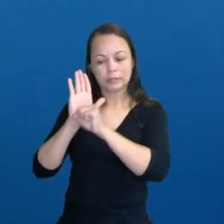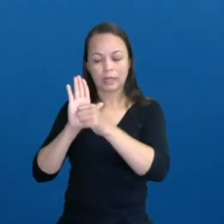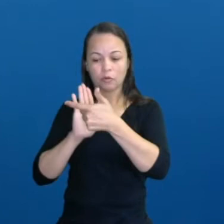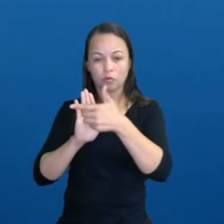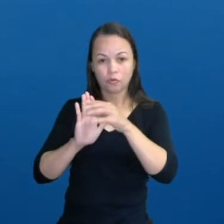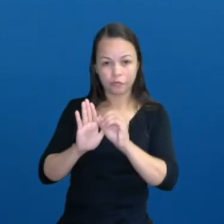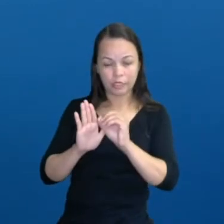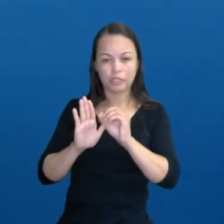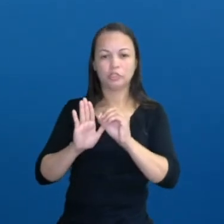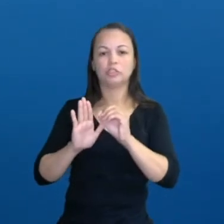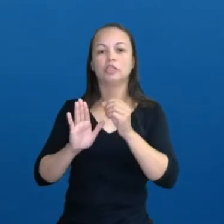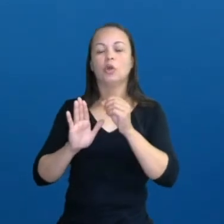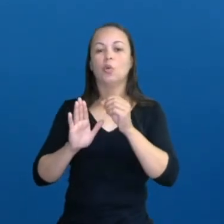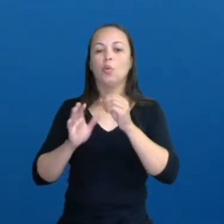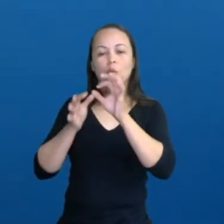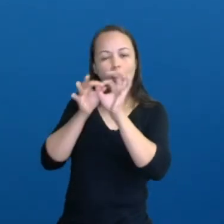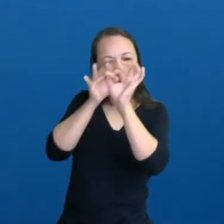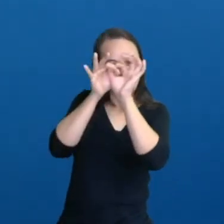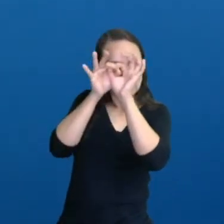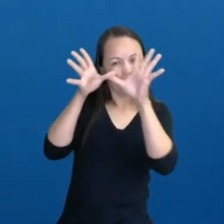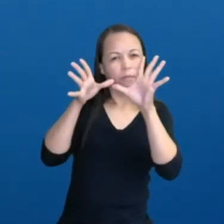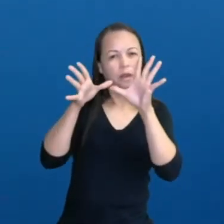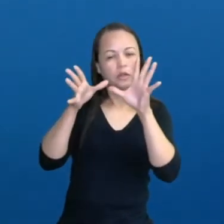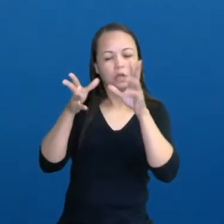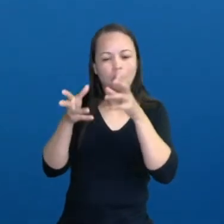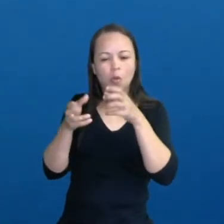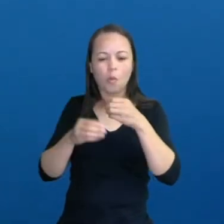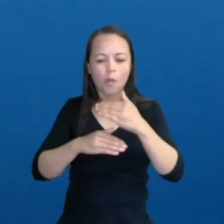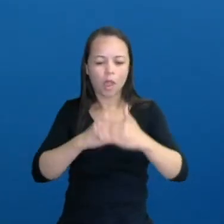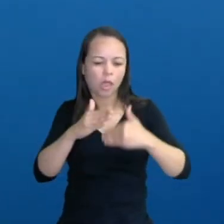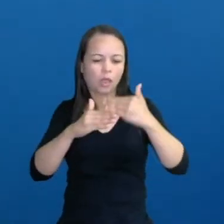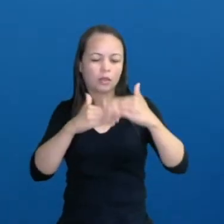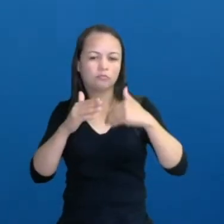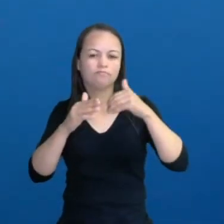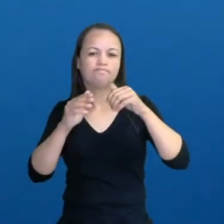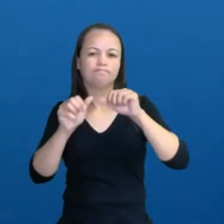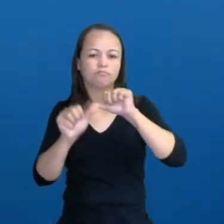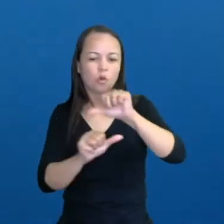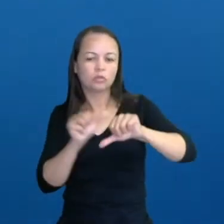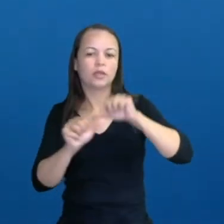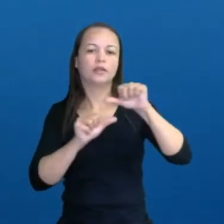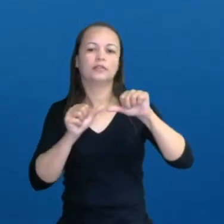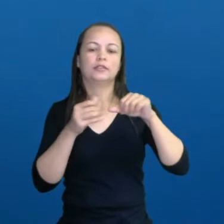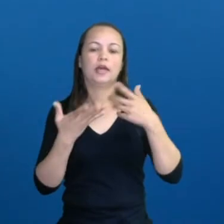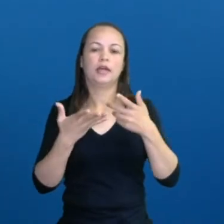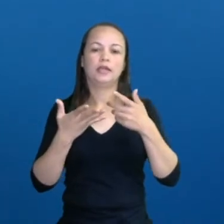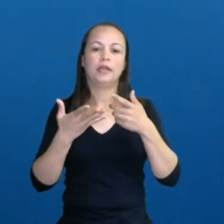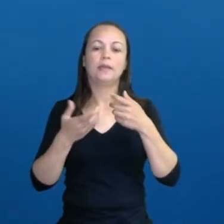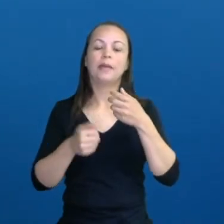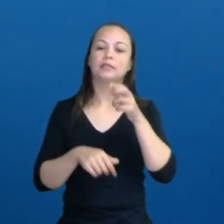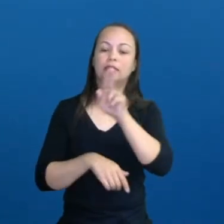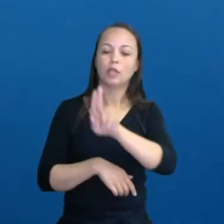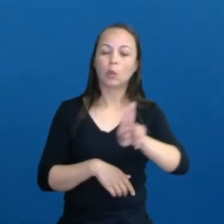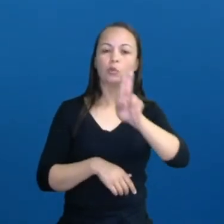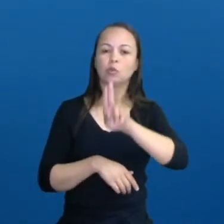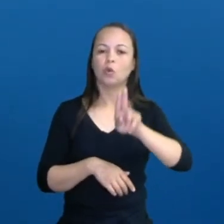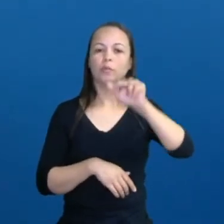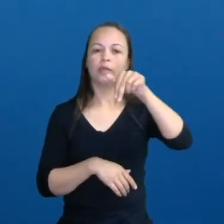nova roupagem, uma nova forma de observar a organização da sociedade e ela passa a ser chamada